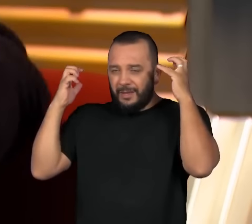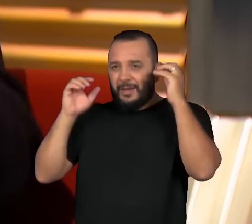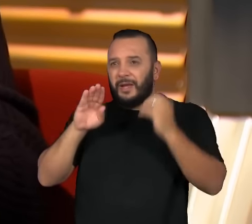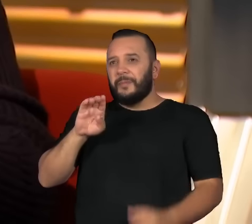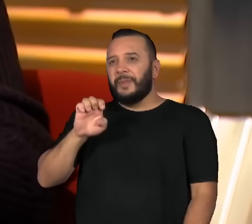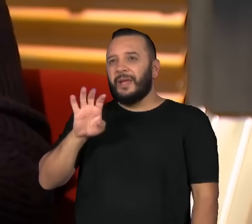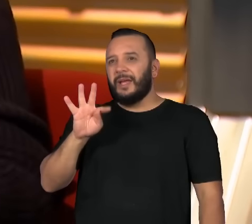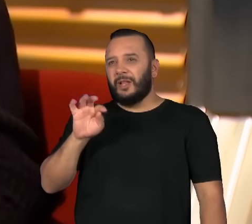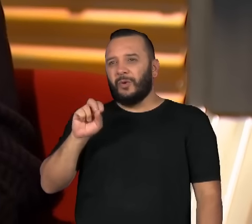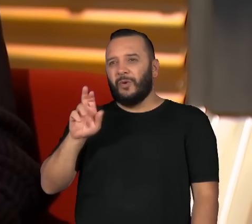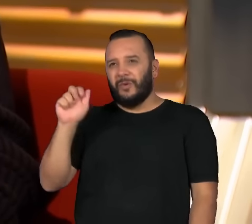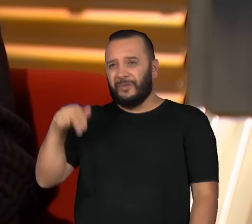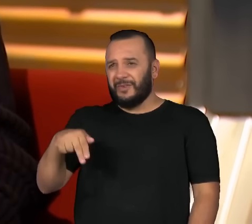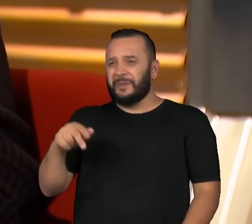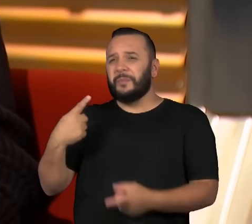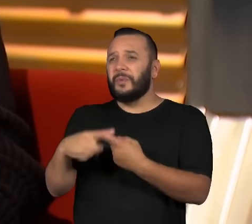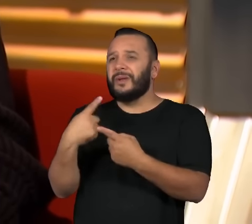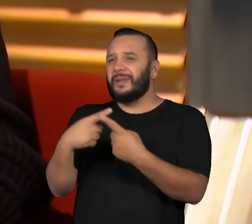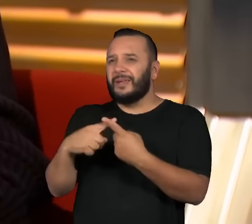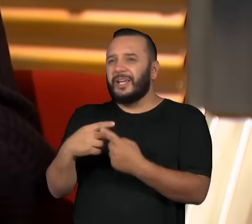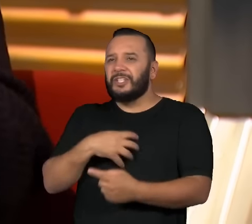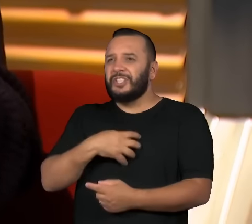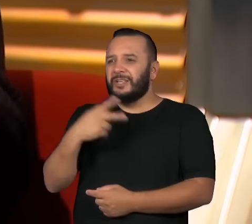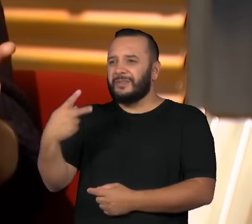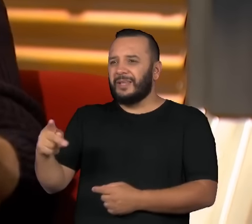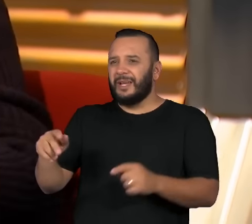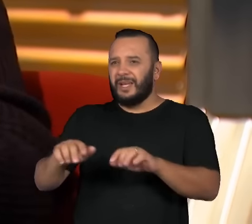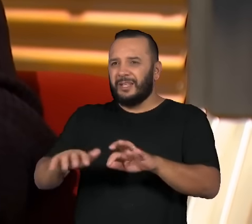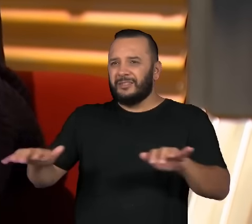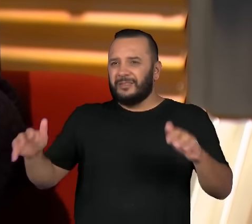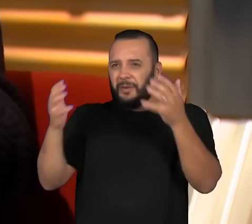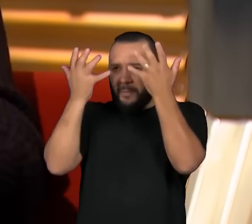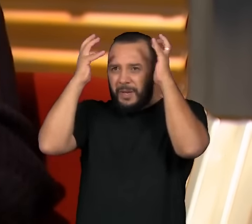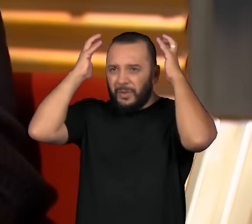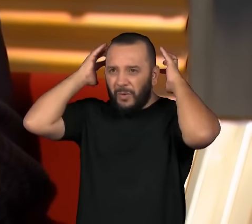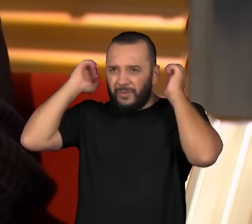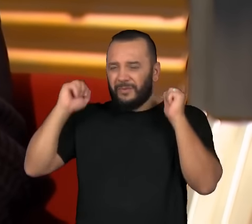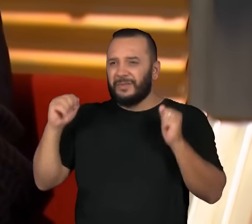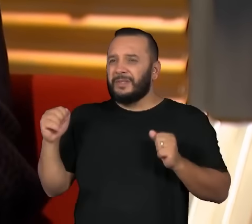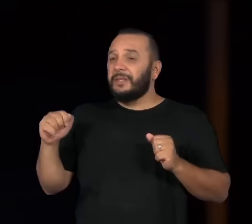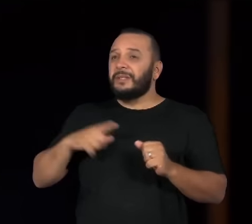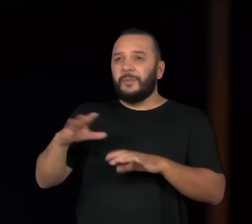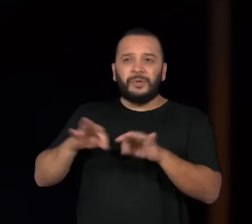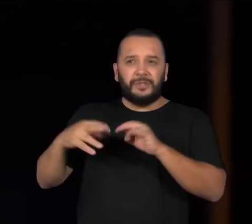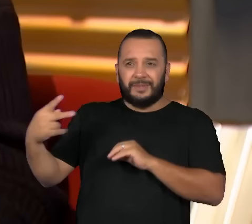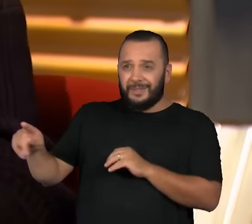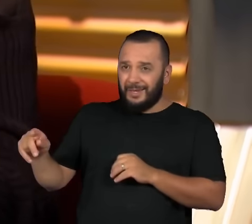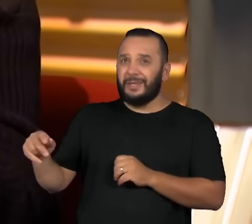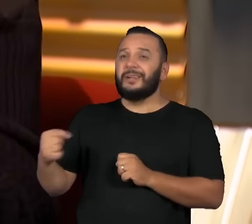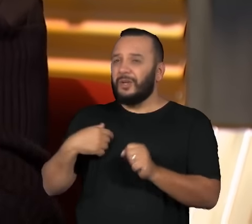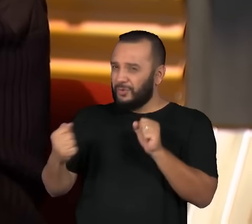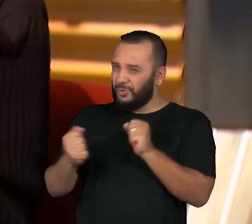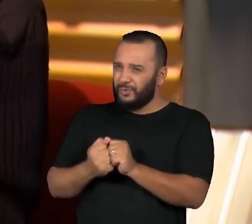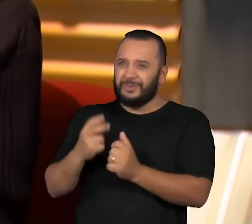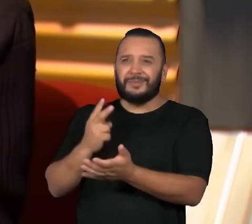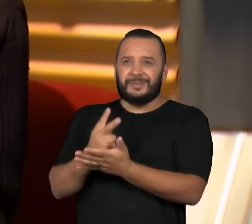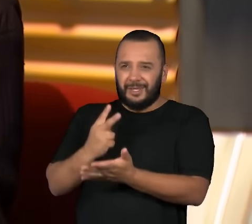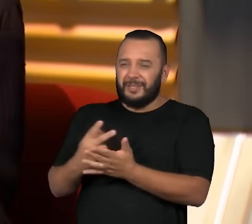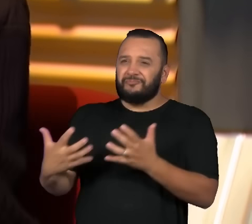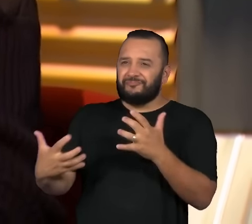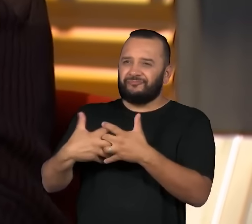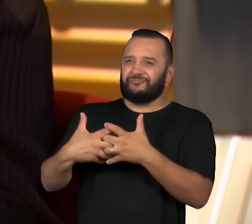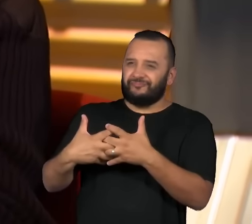do... Ele tá tocando piano, tá cantando, tá com o projeto dele, ele tem a banda. E a gente toca junto bastante, a gente tem uma